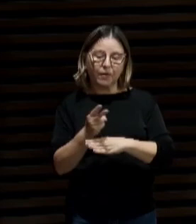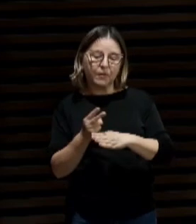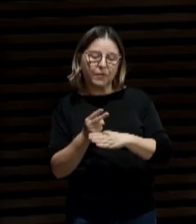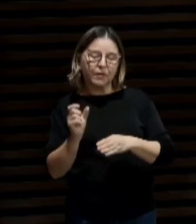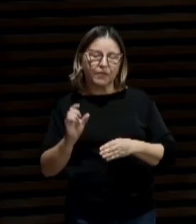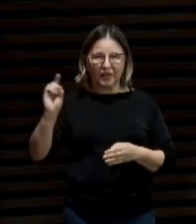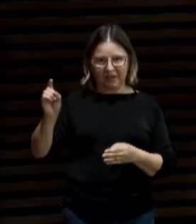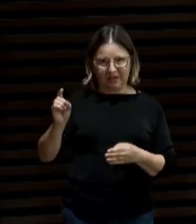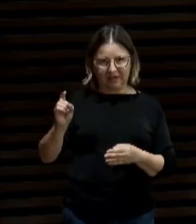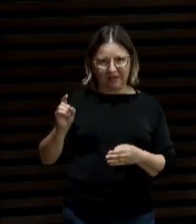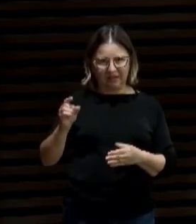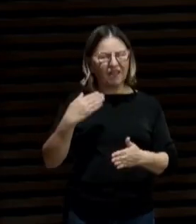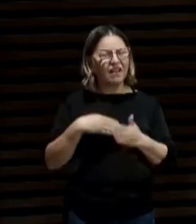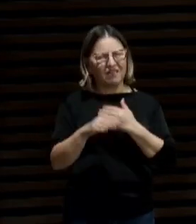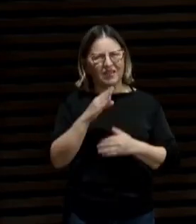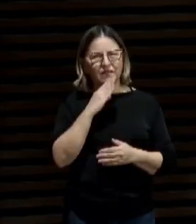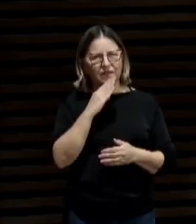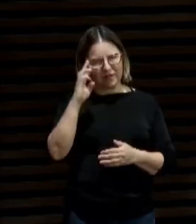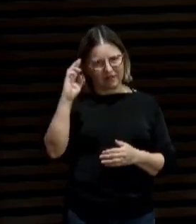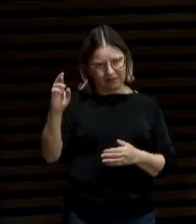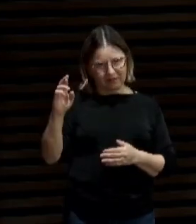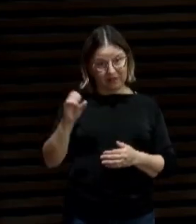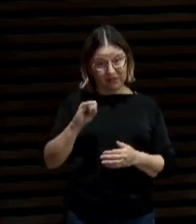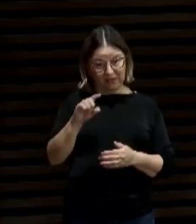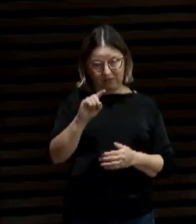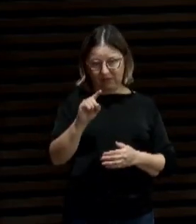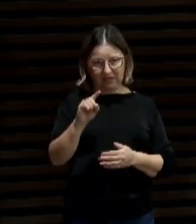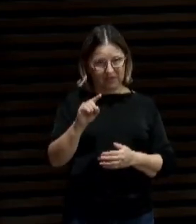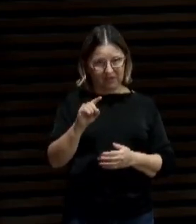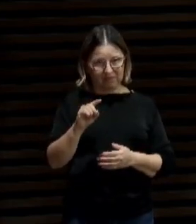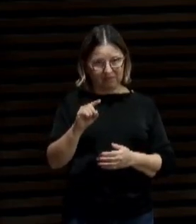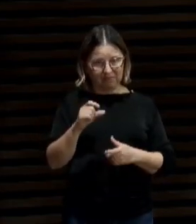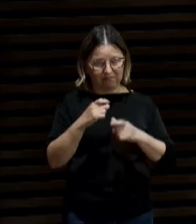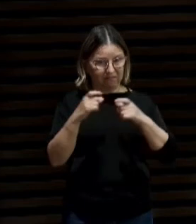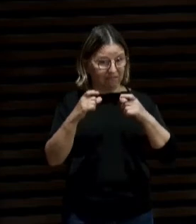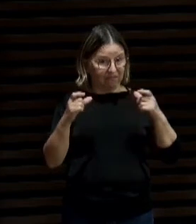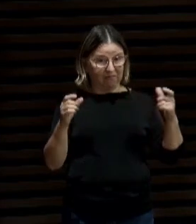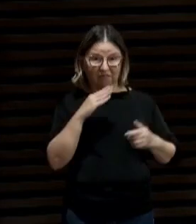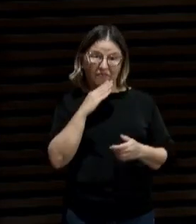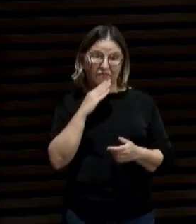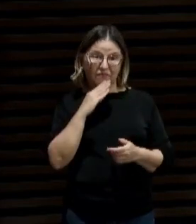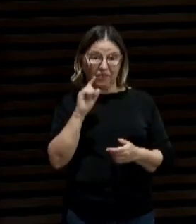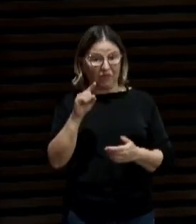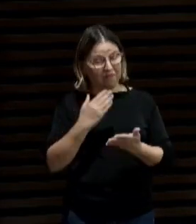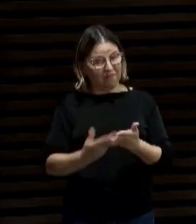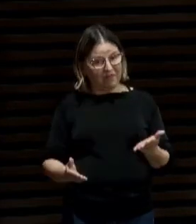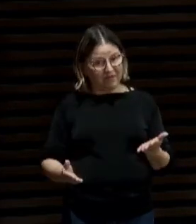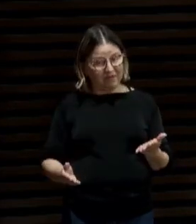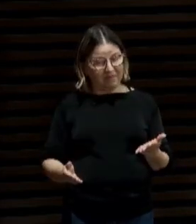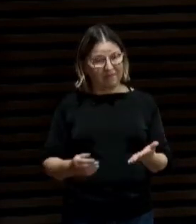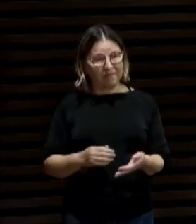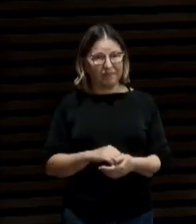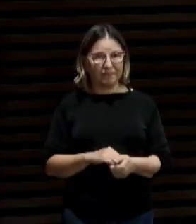Senhor. Porque se você não crescer, você vai sucumbir no tempo do fim. Com o seu cristianismo Disney